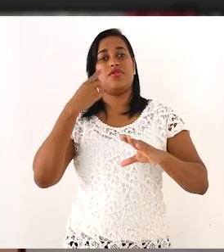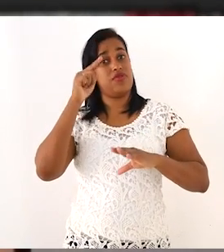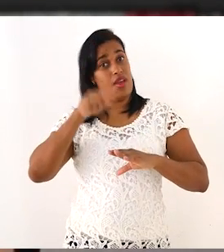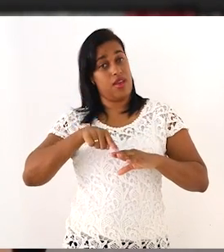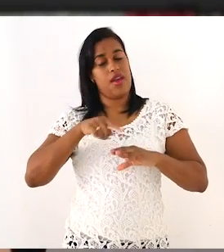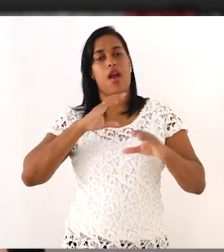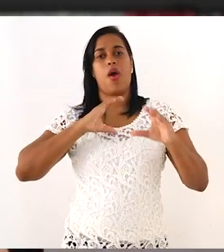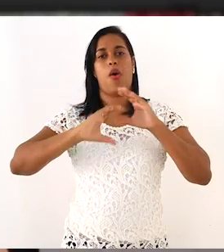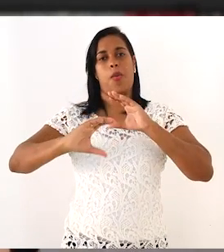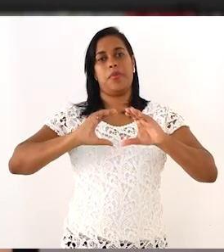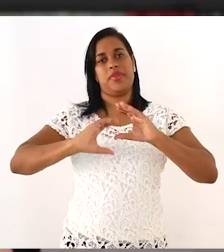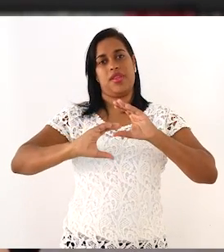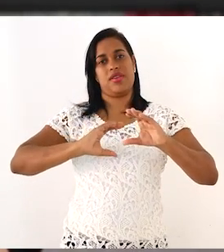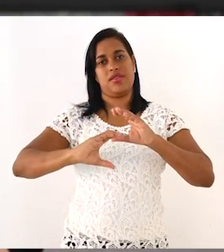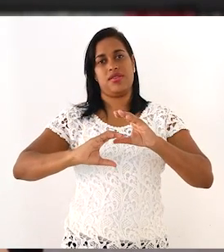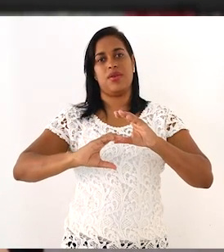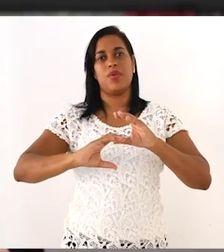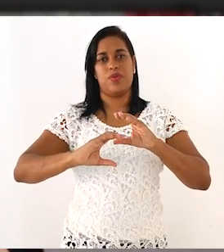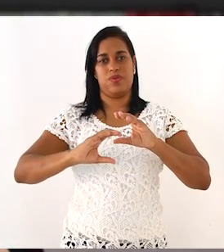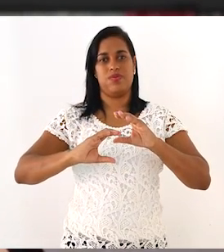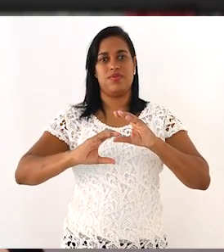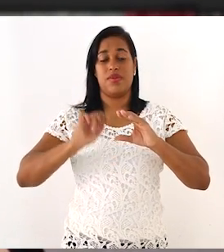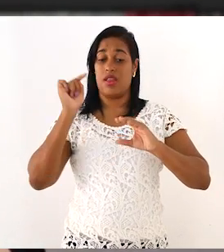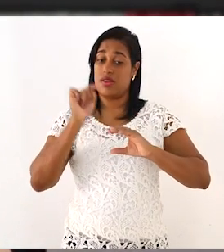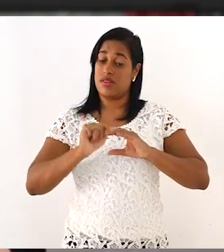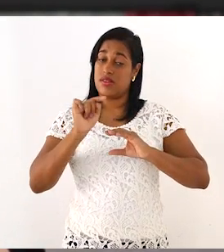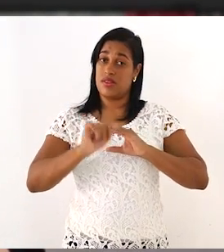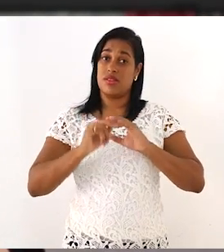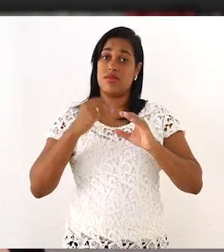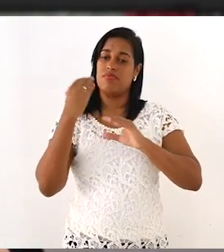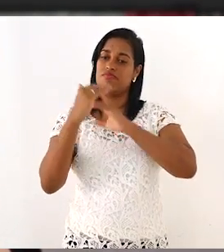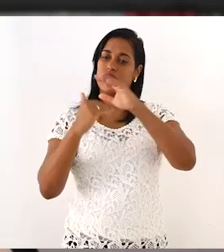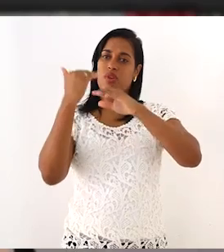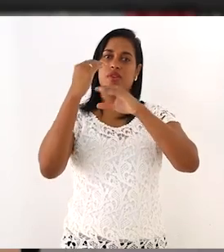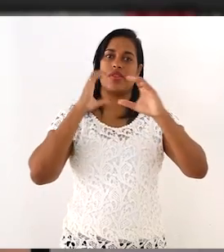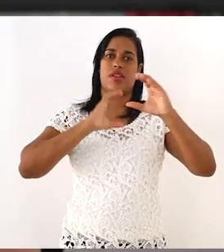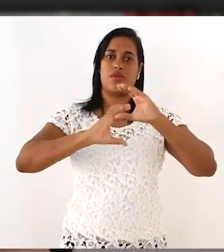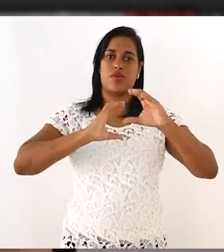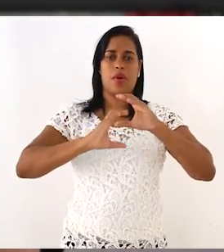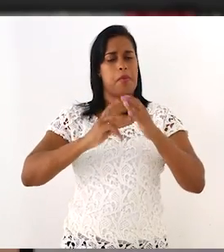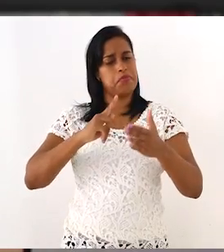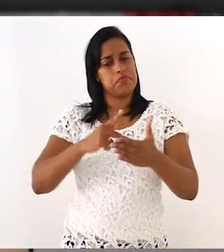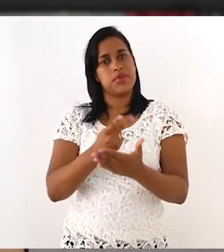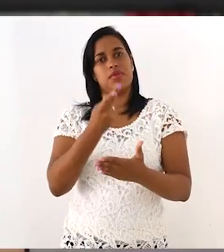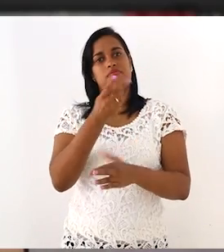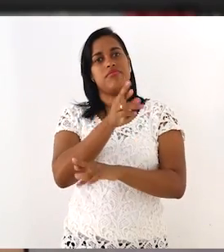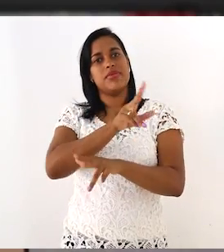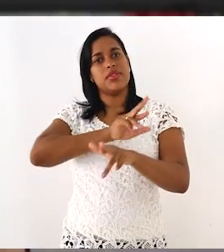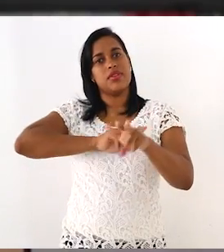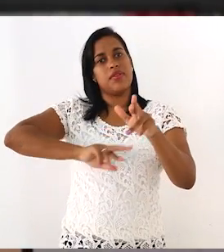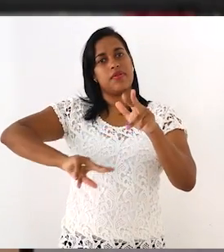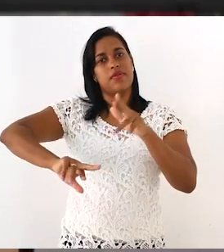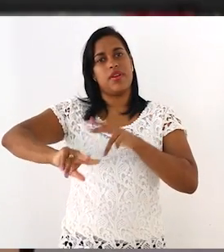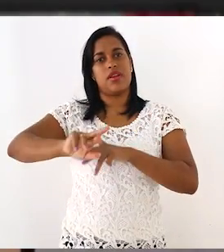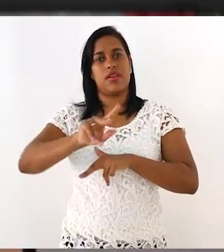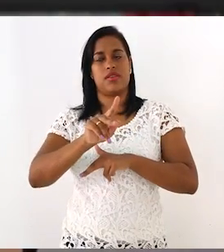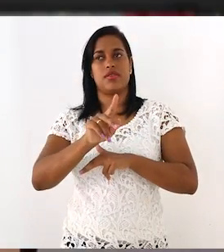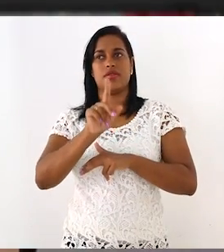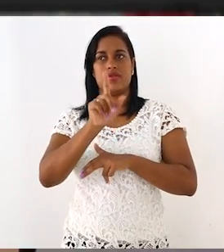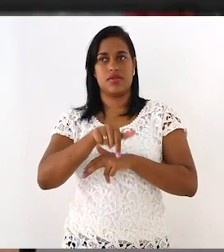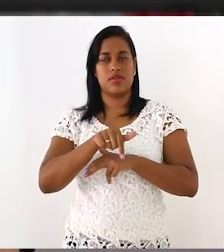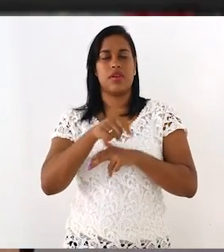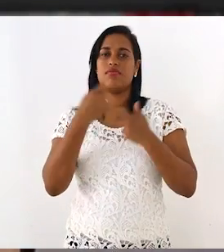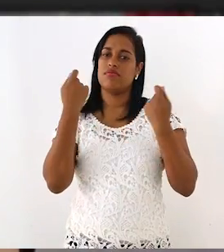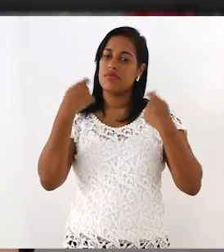comunicação. E esse processo comunicacional, ele pode ocorrer de várias formas. E assim,